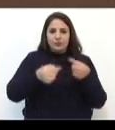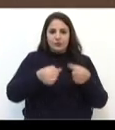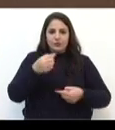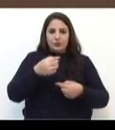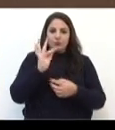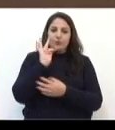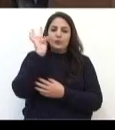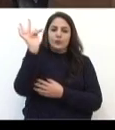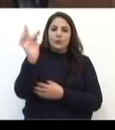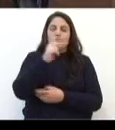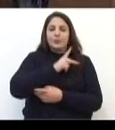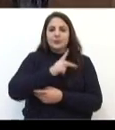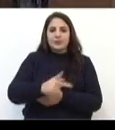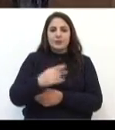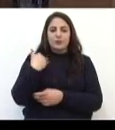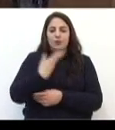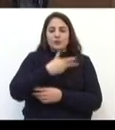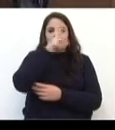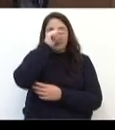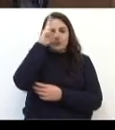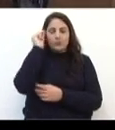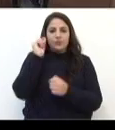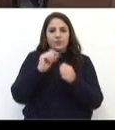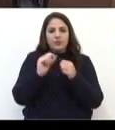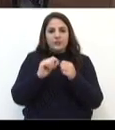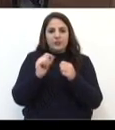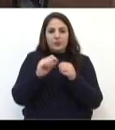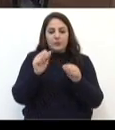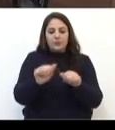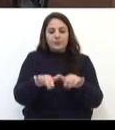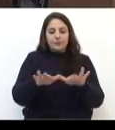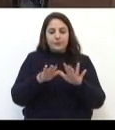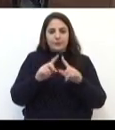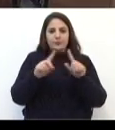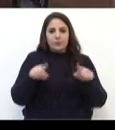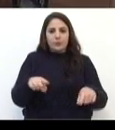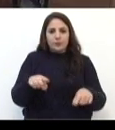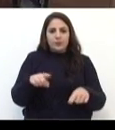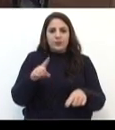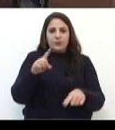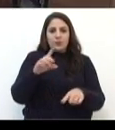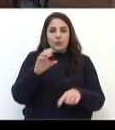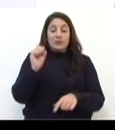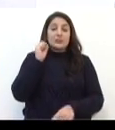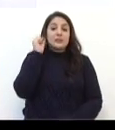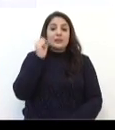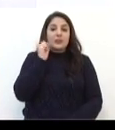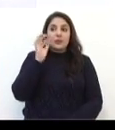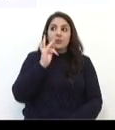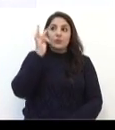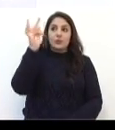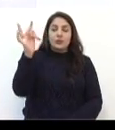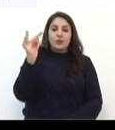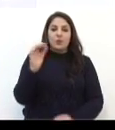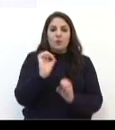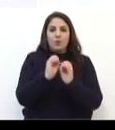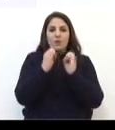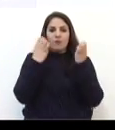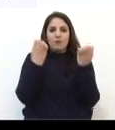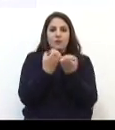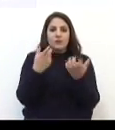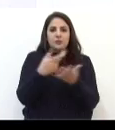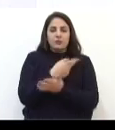da Previdência, o nosso município vai sediar uma audiência pública do Senado Federal. O evento será no dia